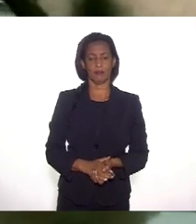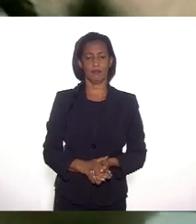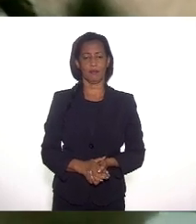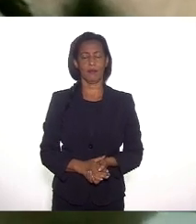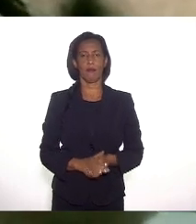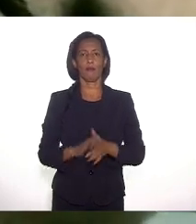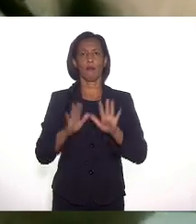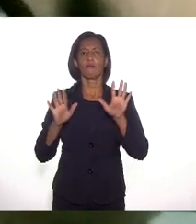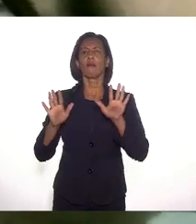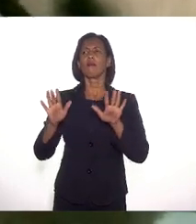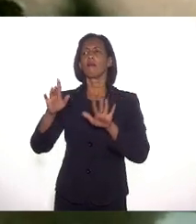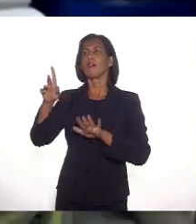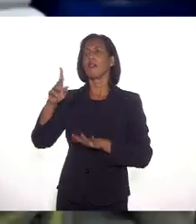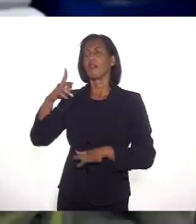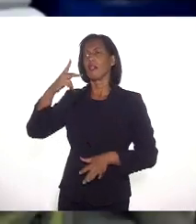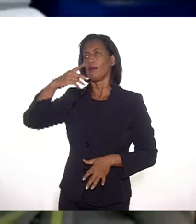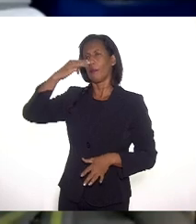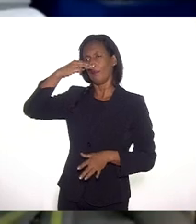Márcio,